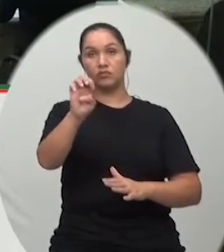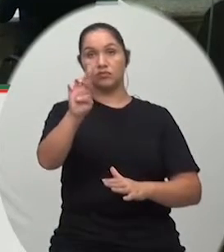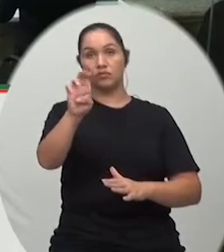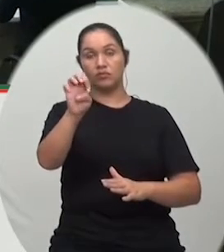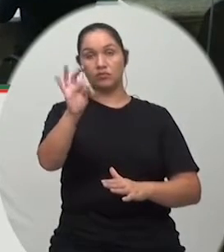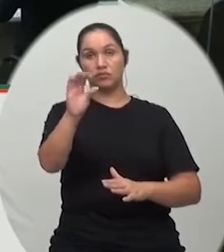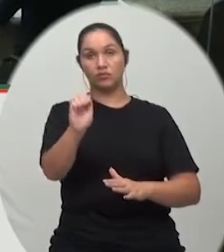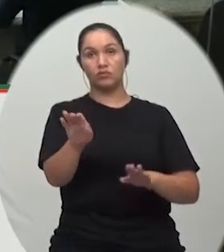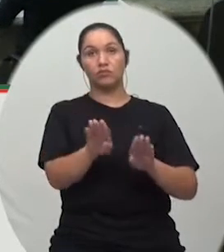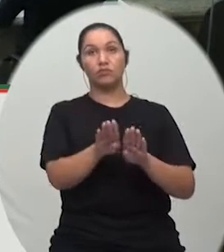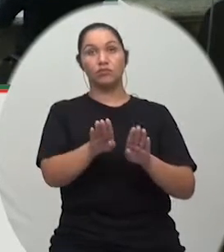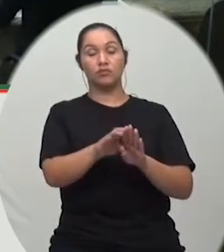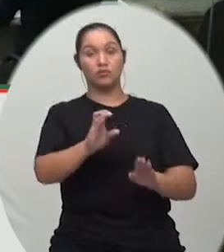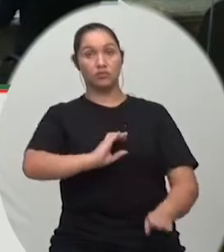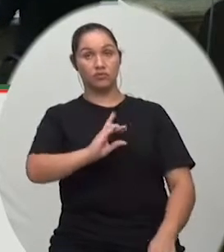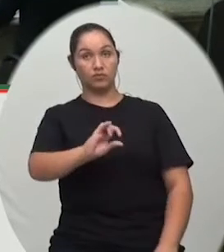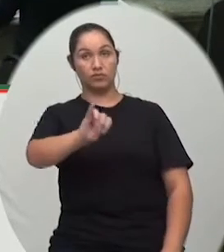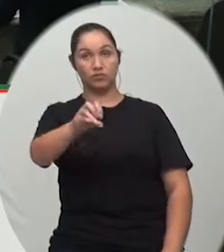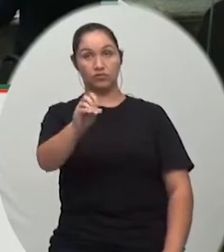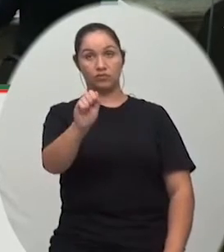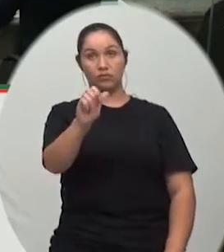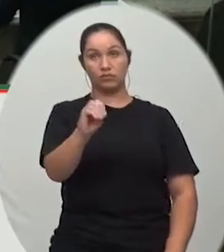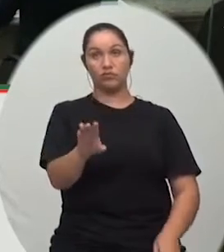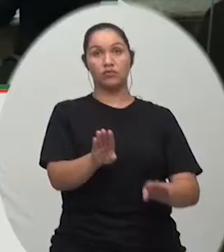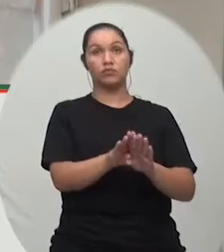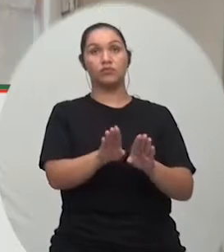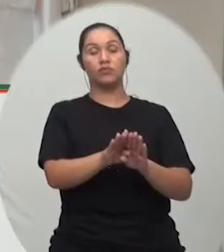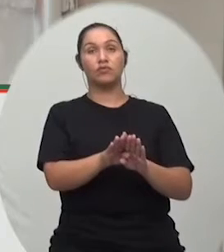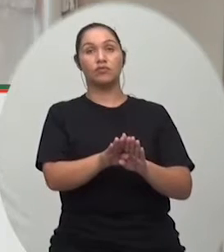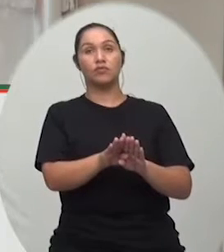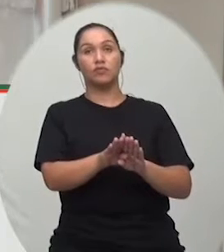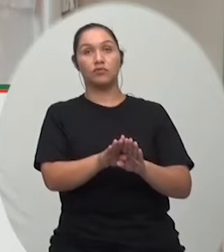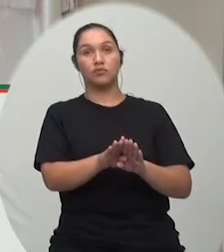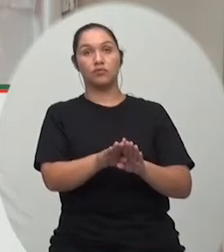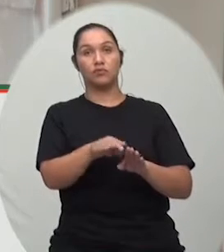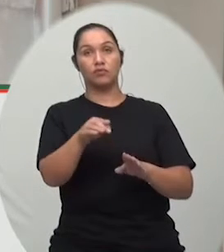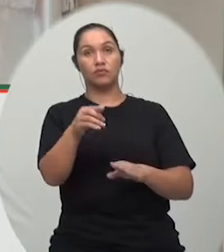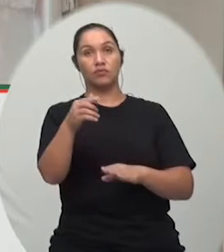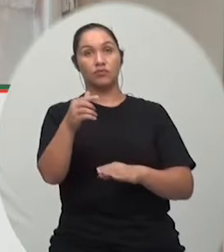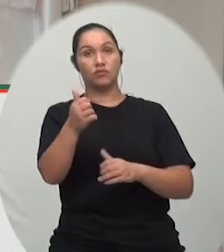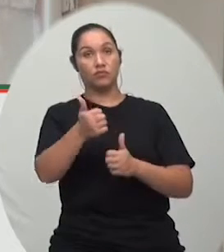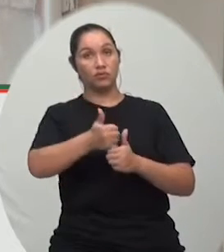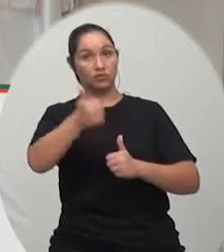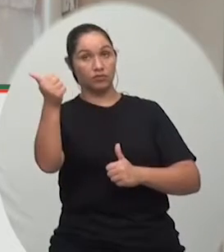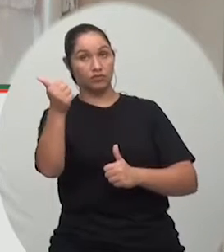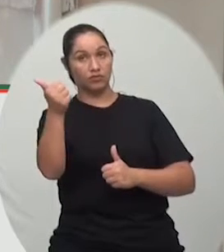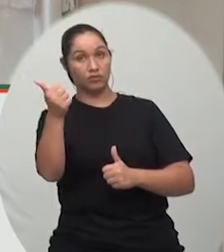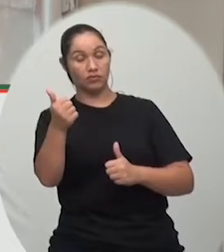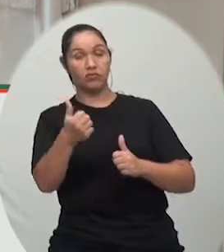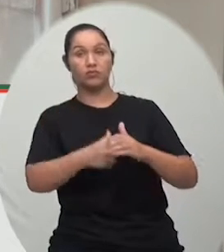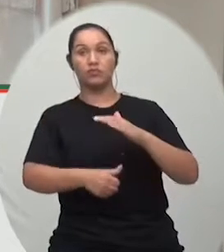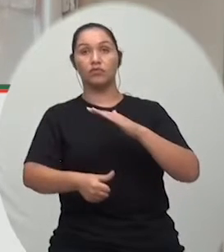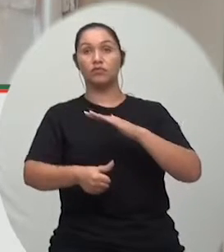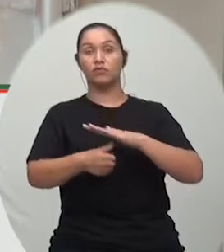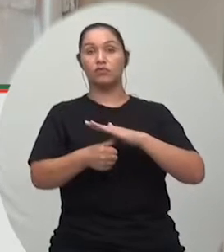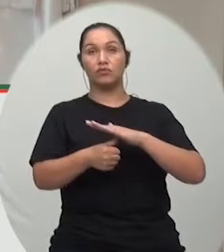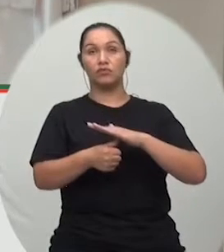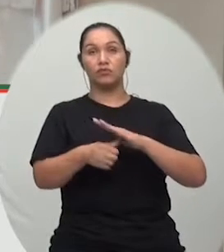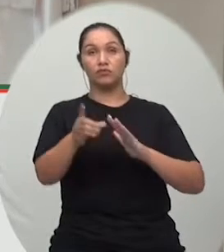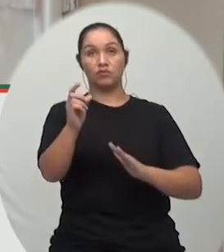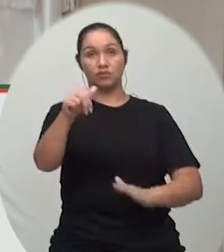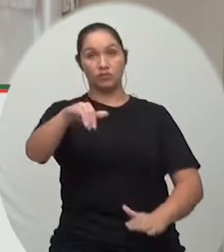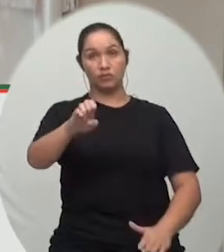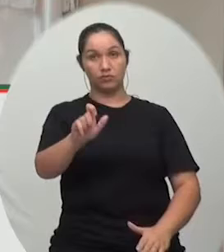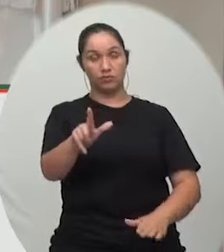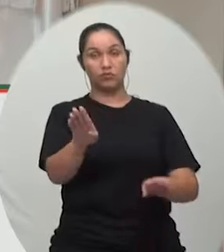João Carlos, professor, o vice-reitor, professor Daniel Preve, e também à nossa coordenadora adjunta, professora Márcia.